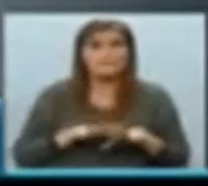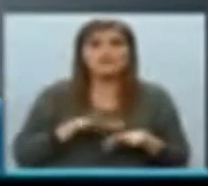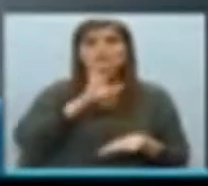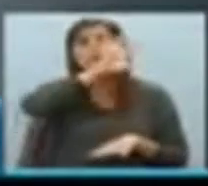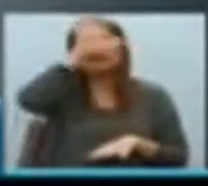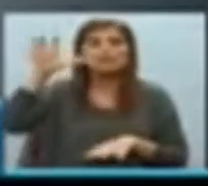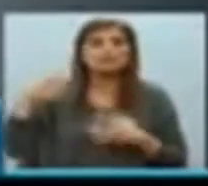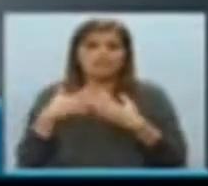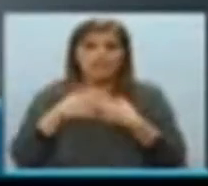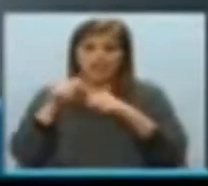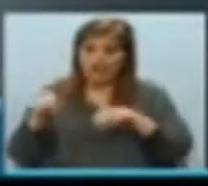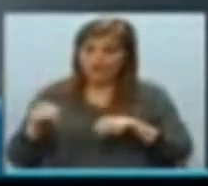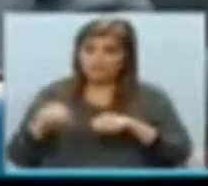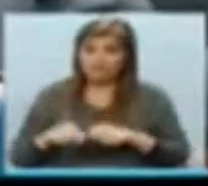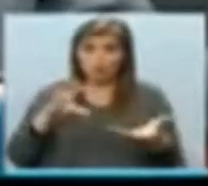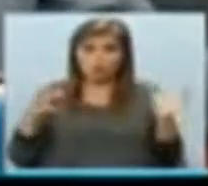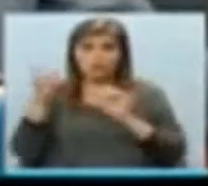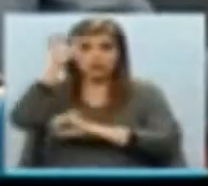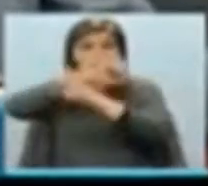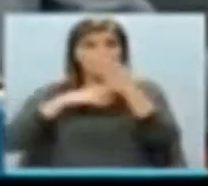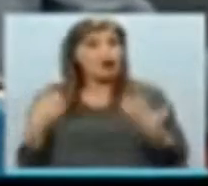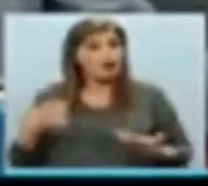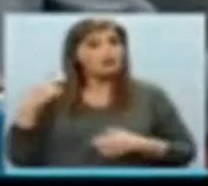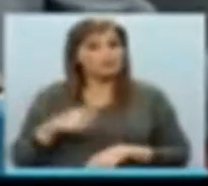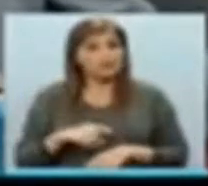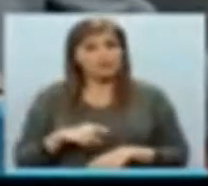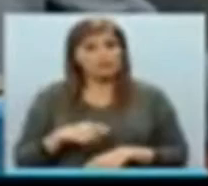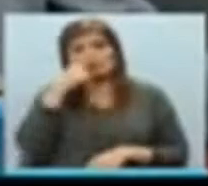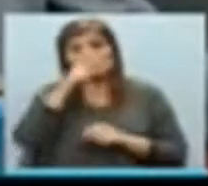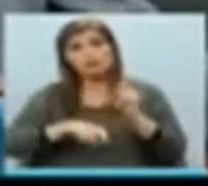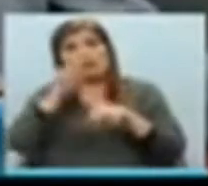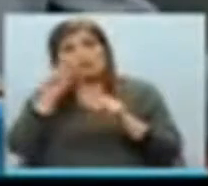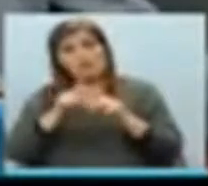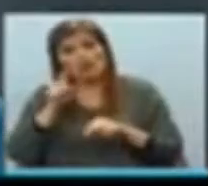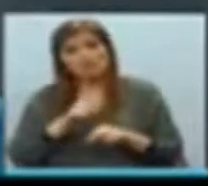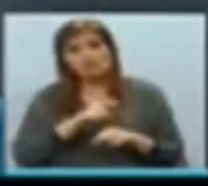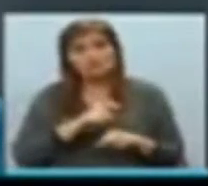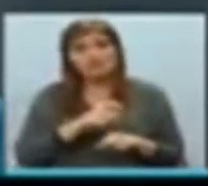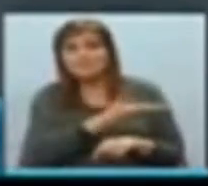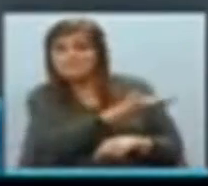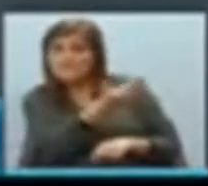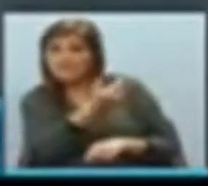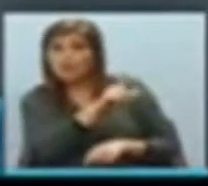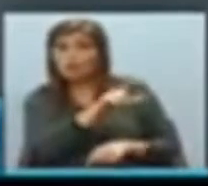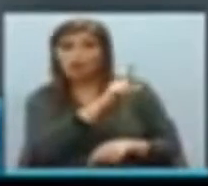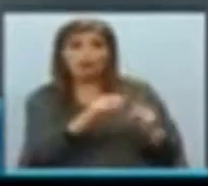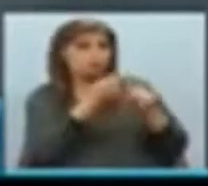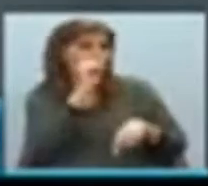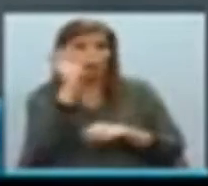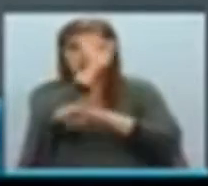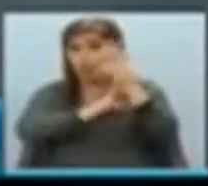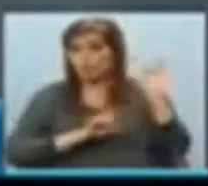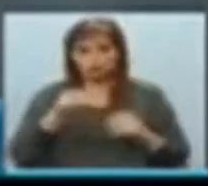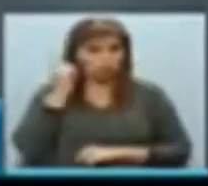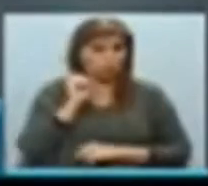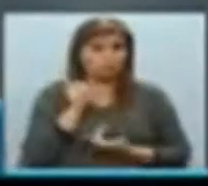estavam em guerra aqui no continente europeu hoje a gente tem os refugiados que vem de uma outra parte não são da europa são os jogos